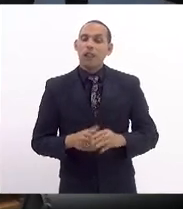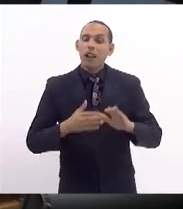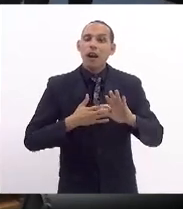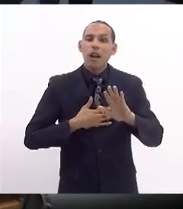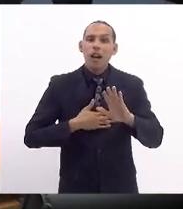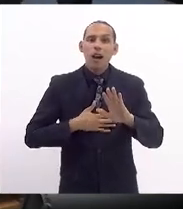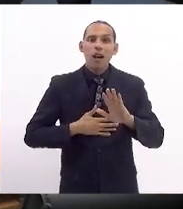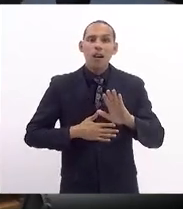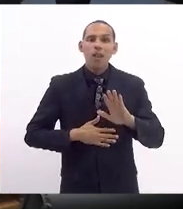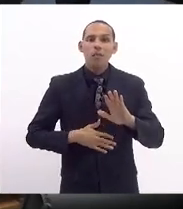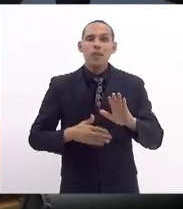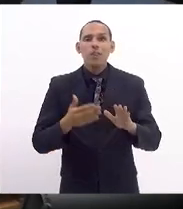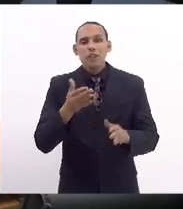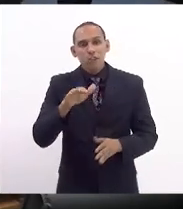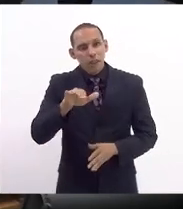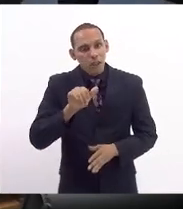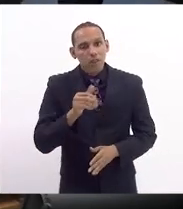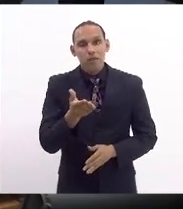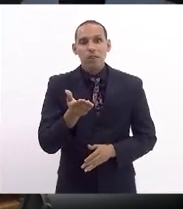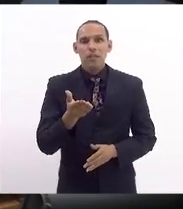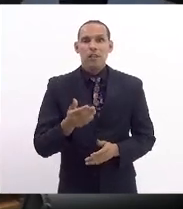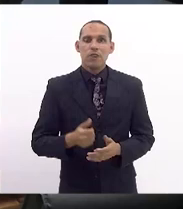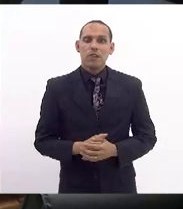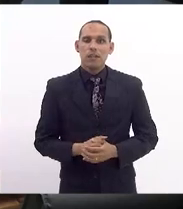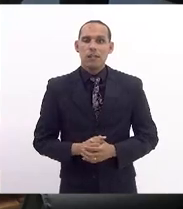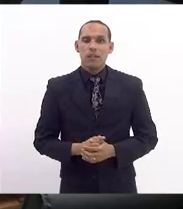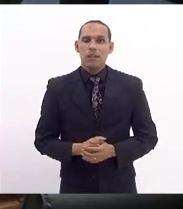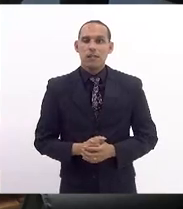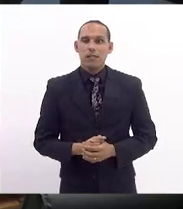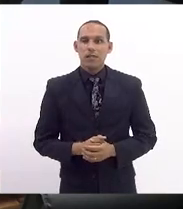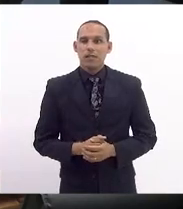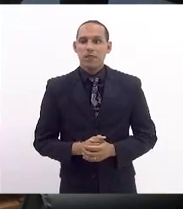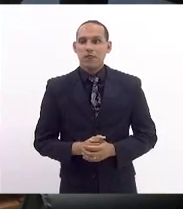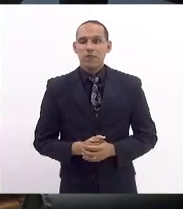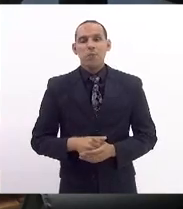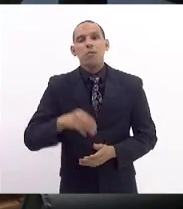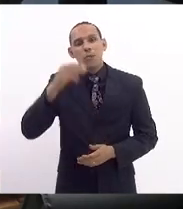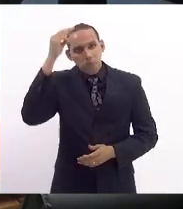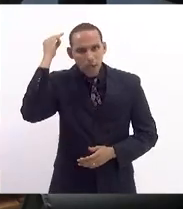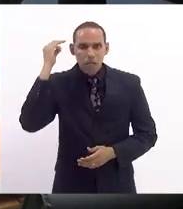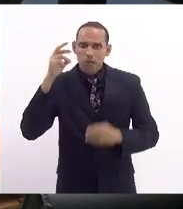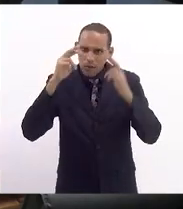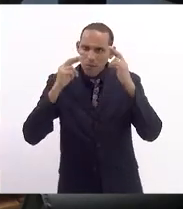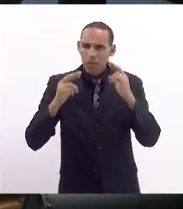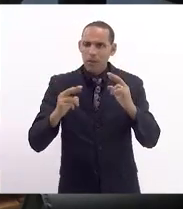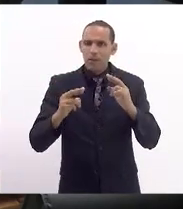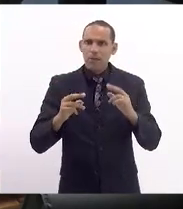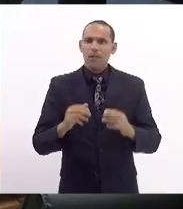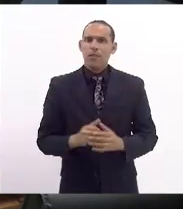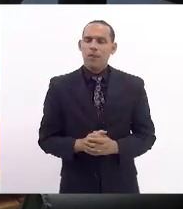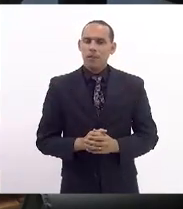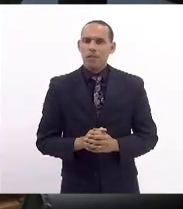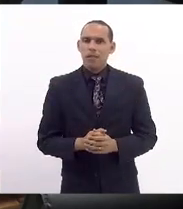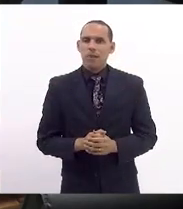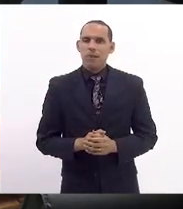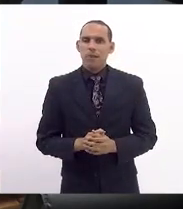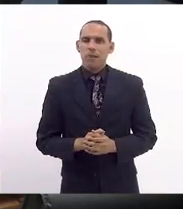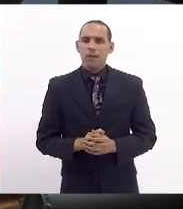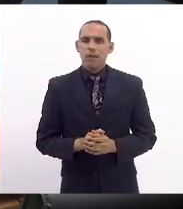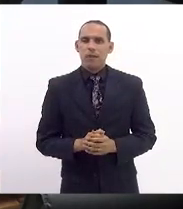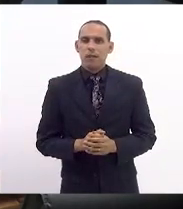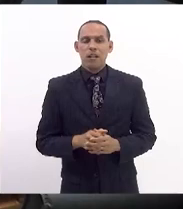calma rapaz eu tô te chamando aqui com todo respeito com todo respeito